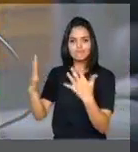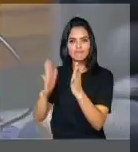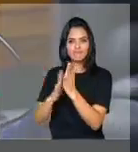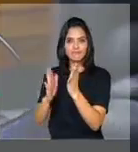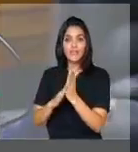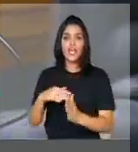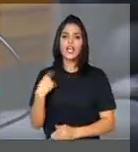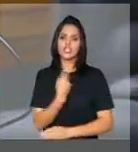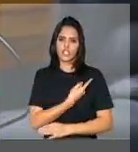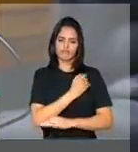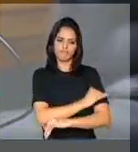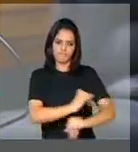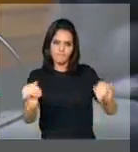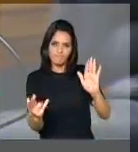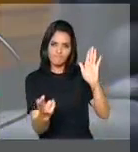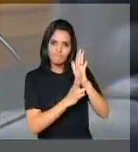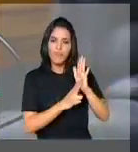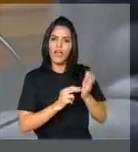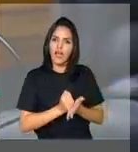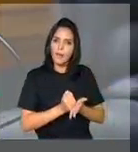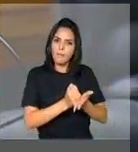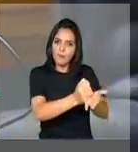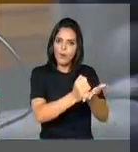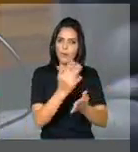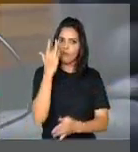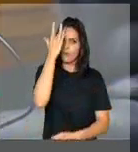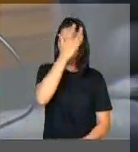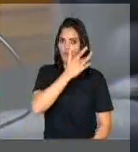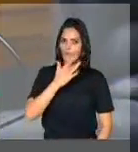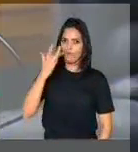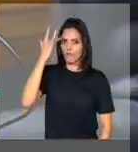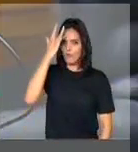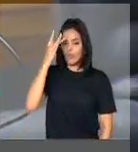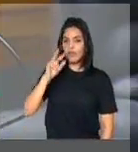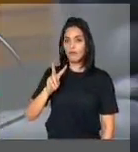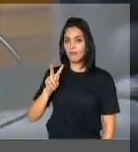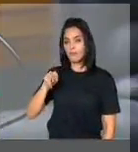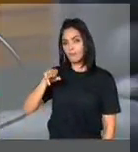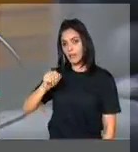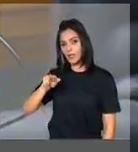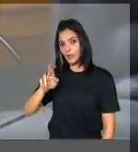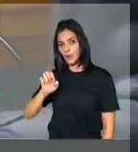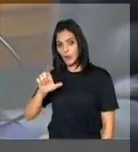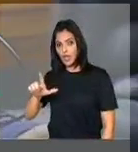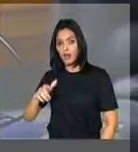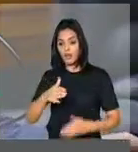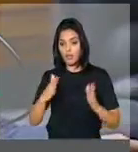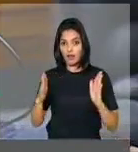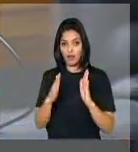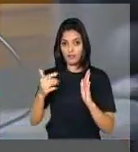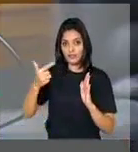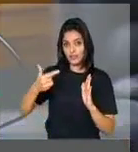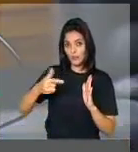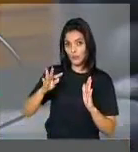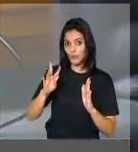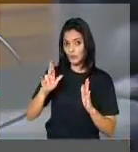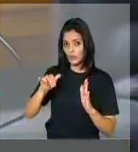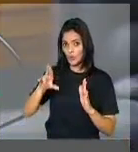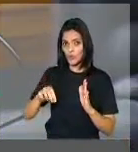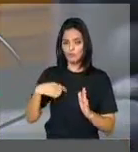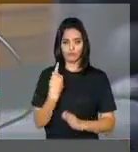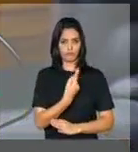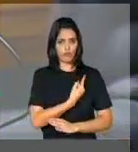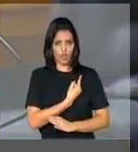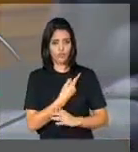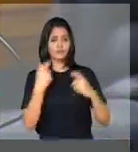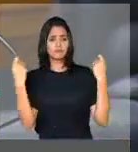e Manuela Dávila nas eleições no segundo turno. Nós não podemos